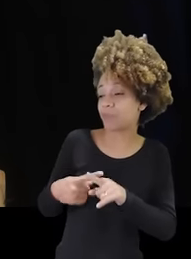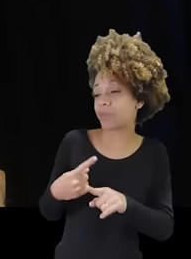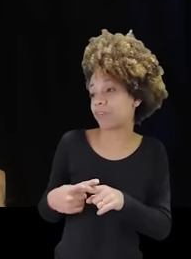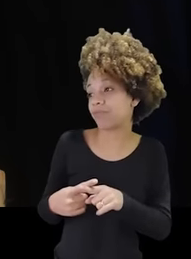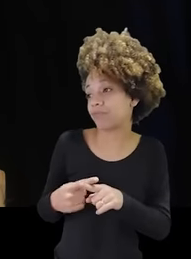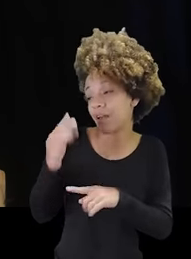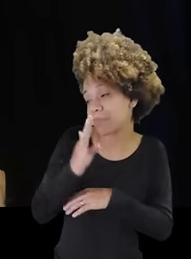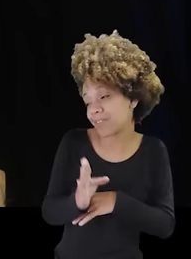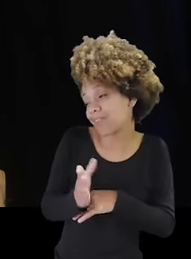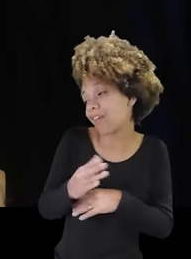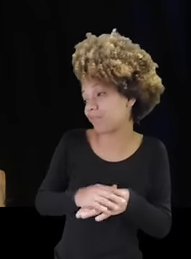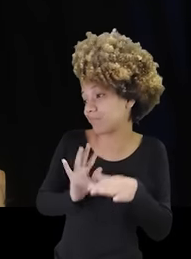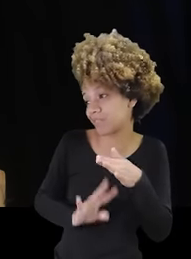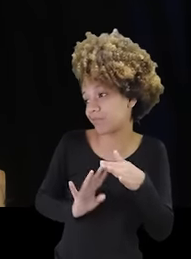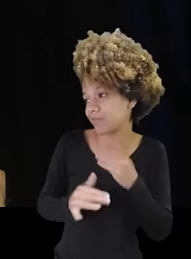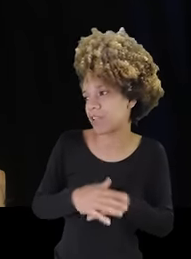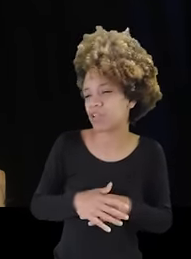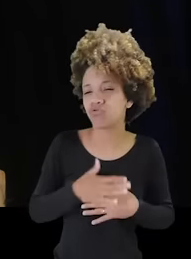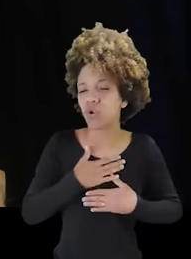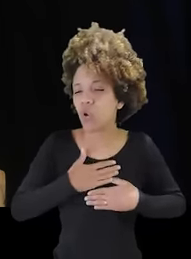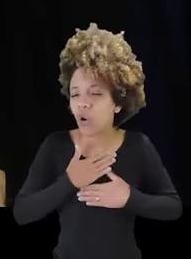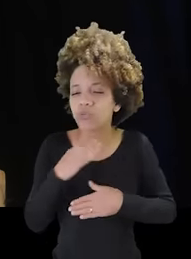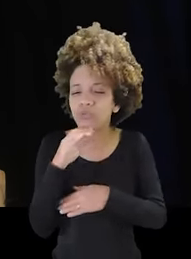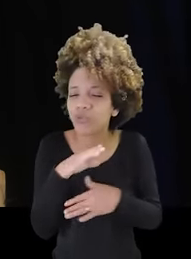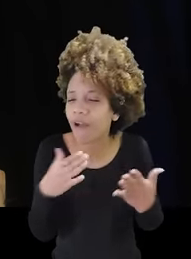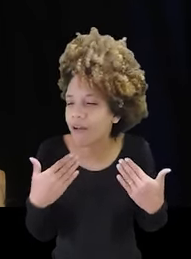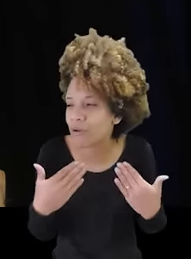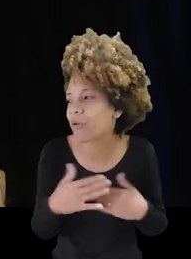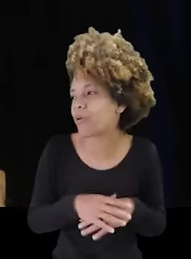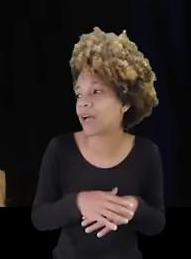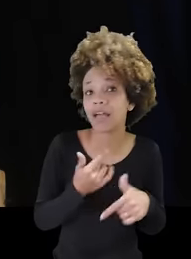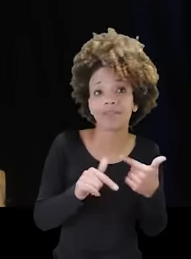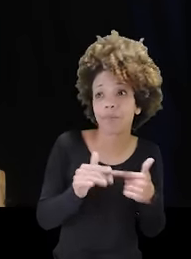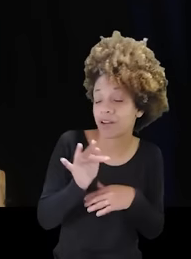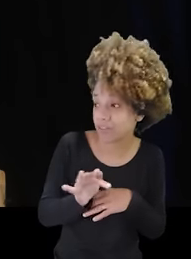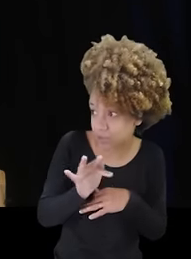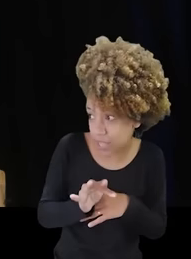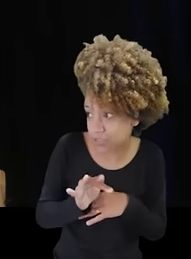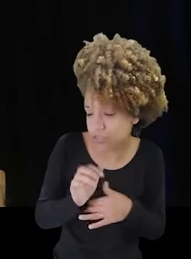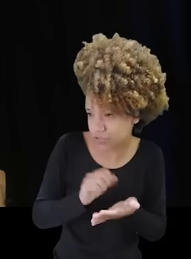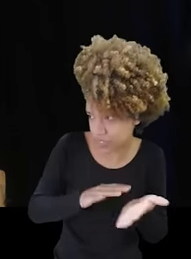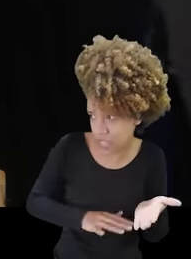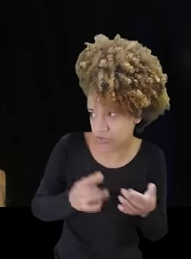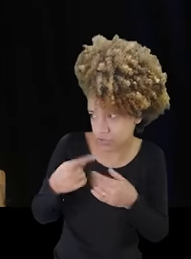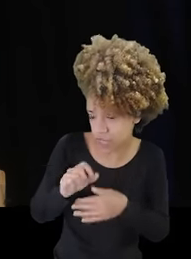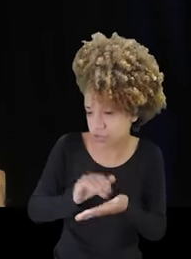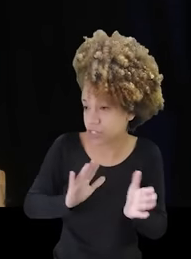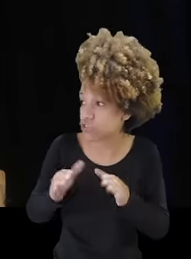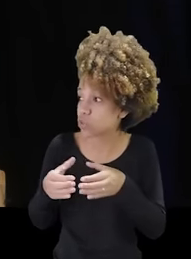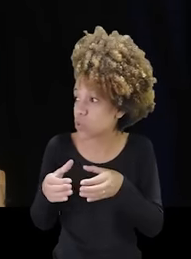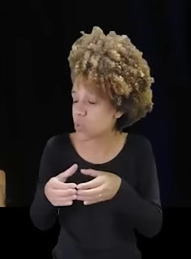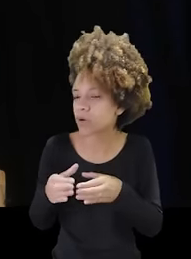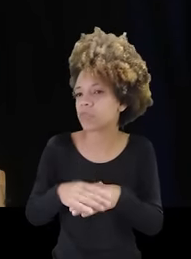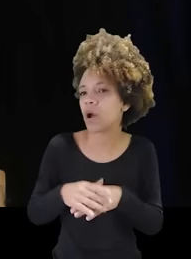a gente é Brasileiro né a gente gosta de um calor gosta de uma vou fazer trabalho da faculdade quando eu tava lá fazia